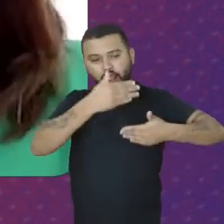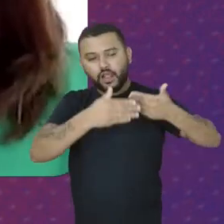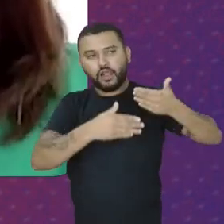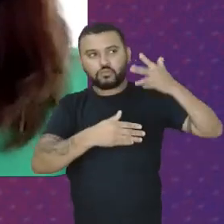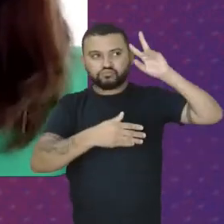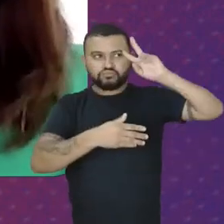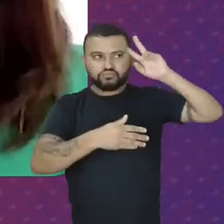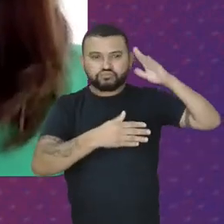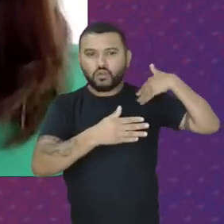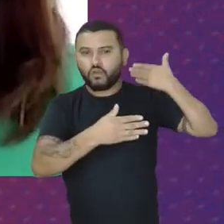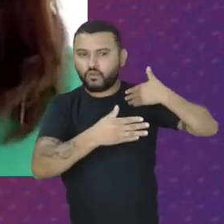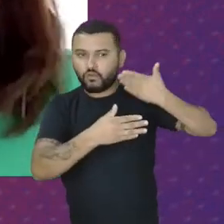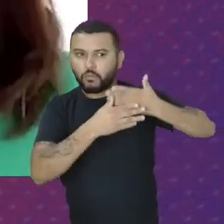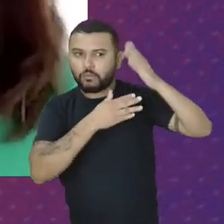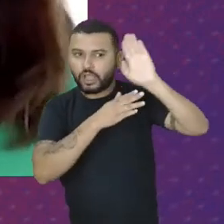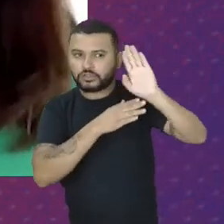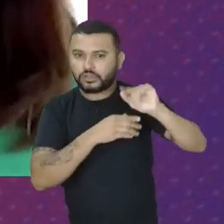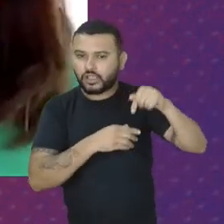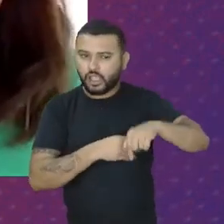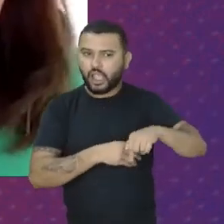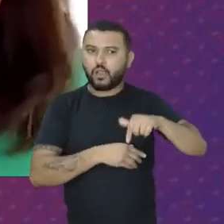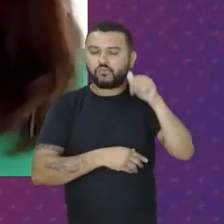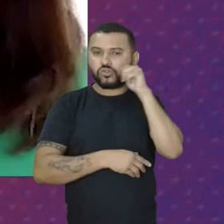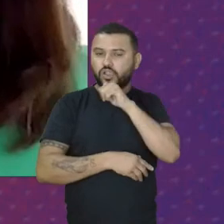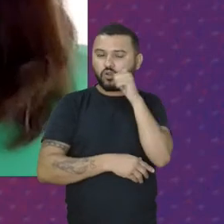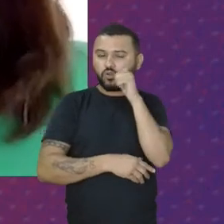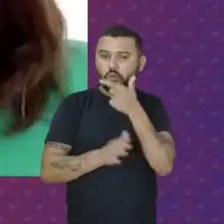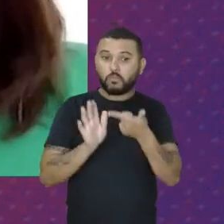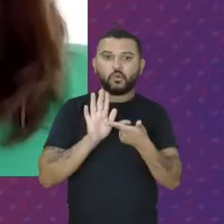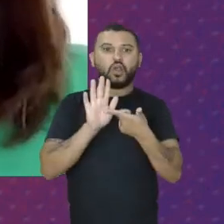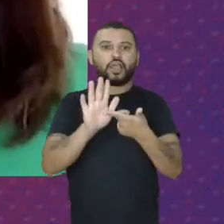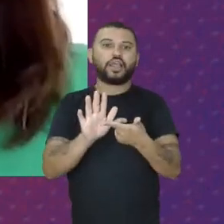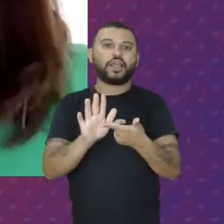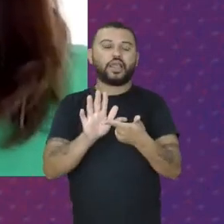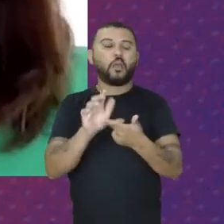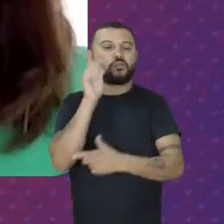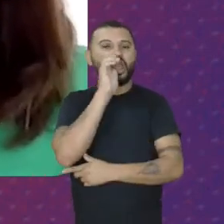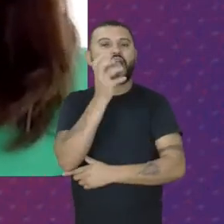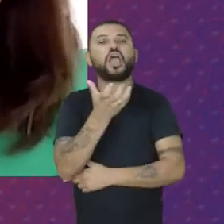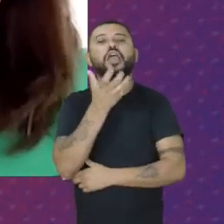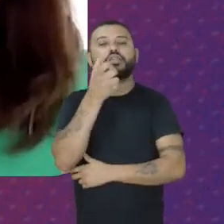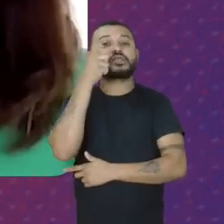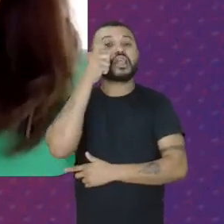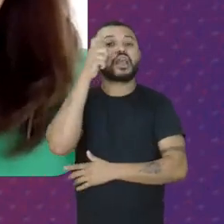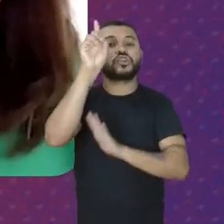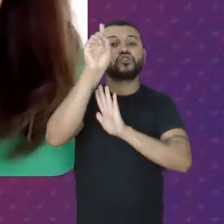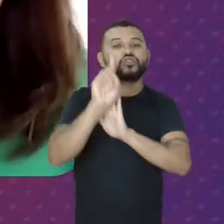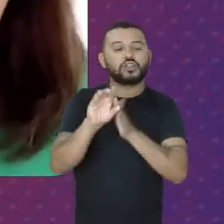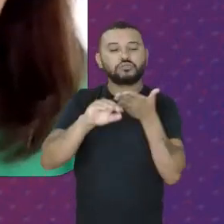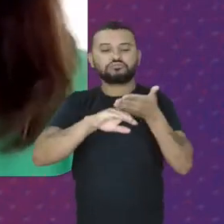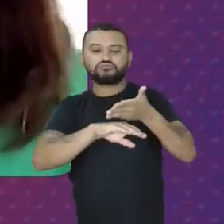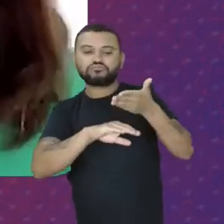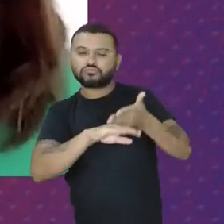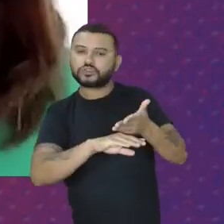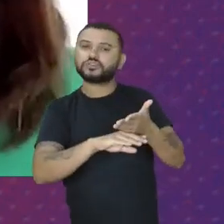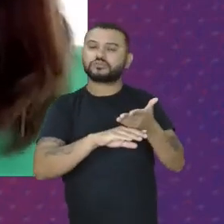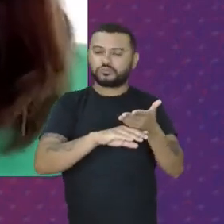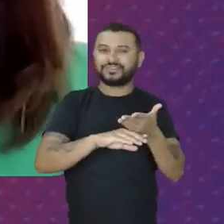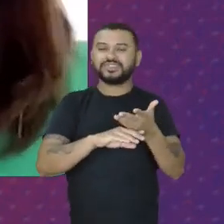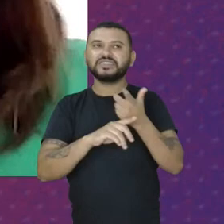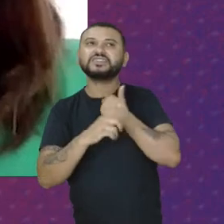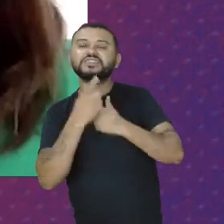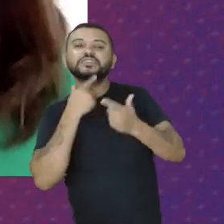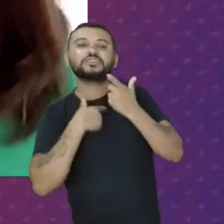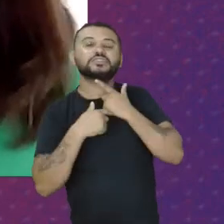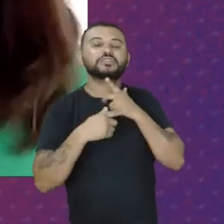história do Brasil, elas sempre quiseram ter o direito de participar. O que não dizer